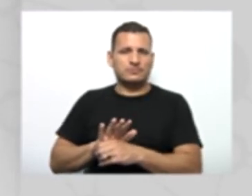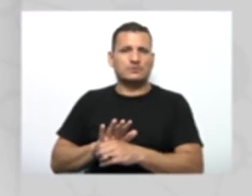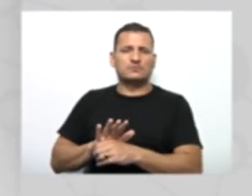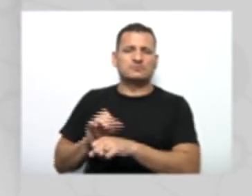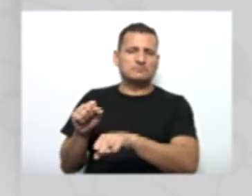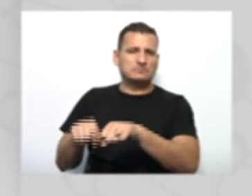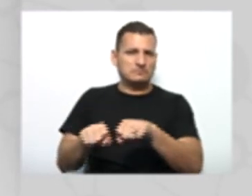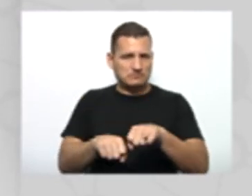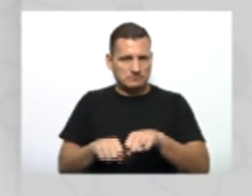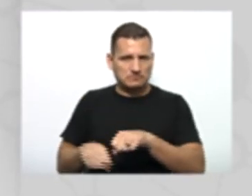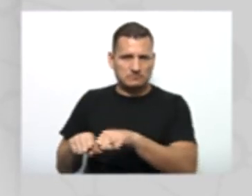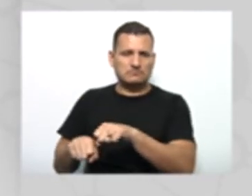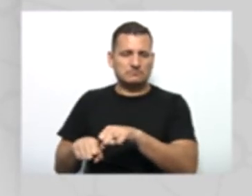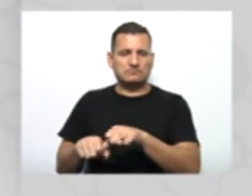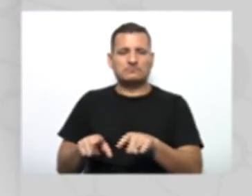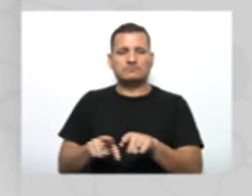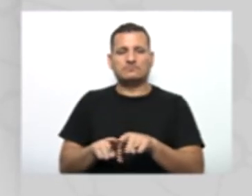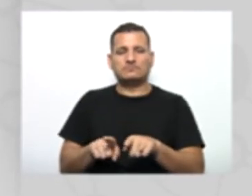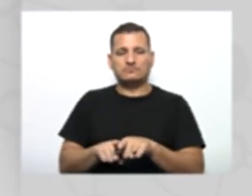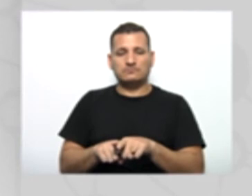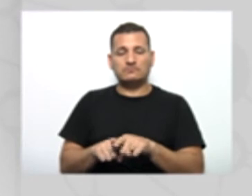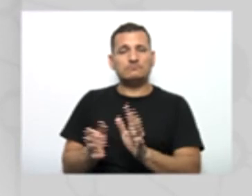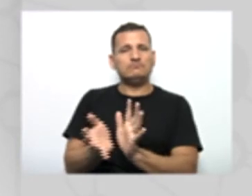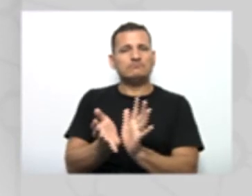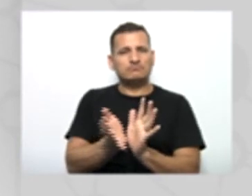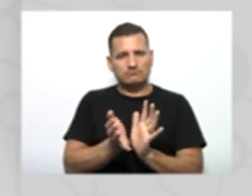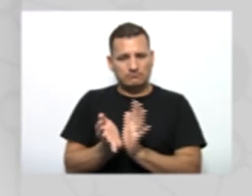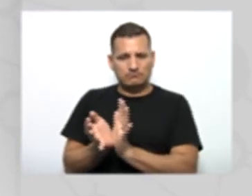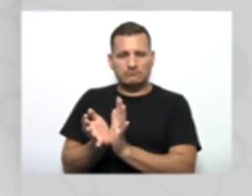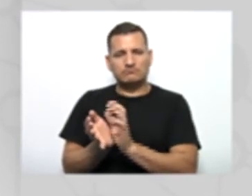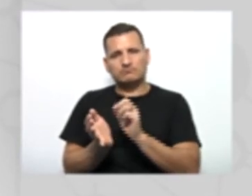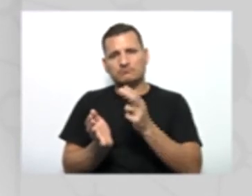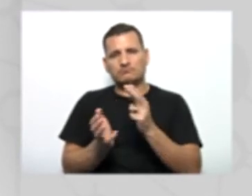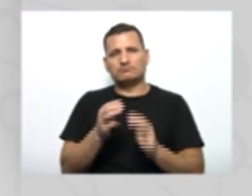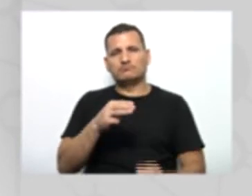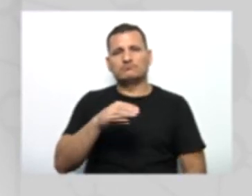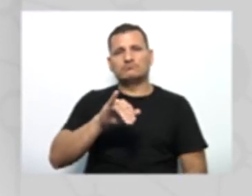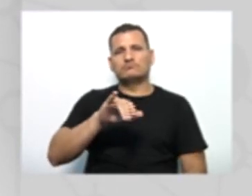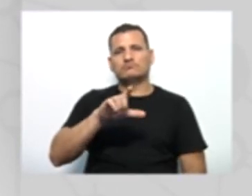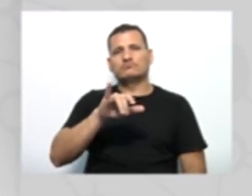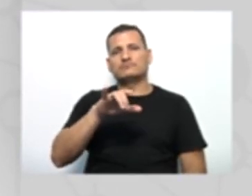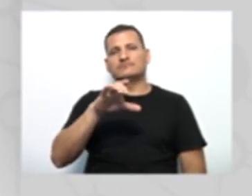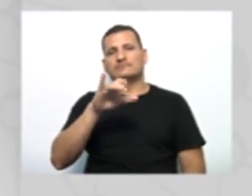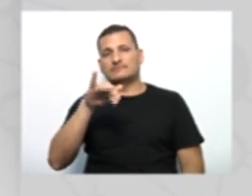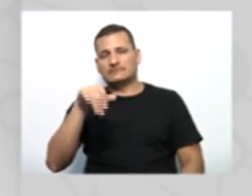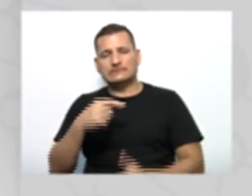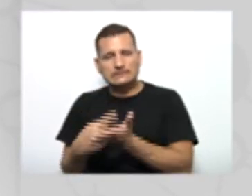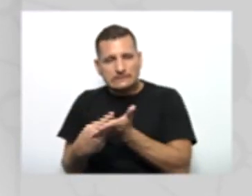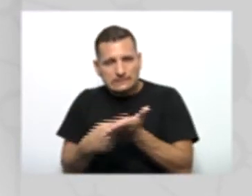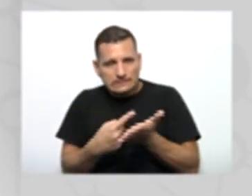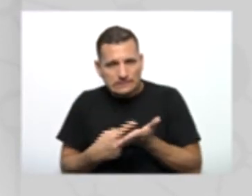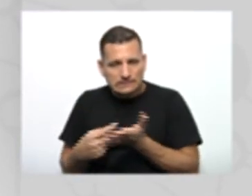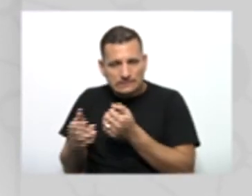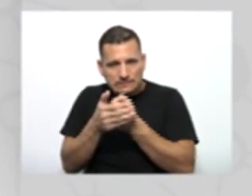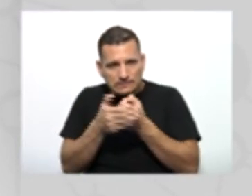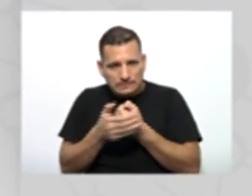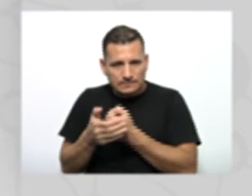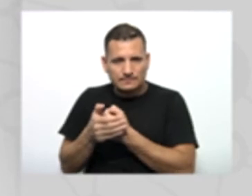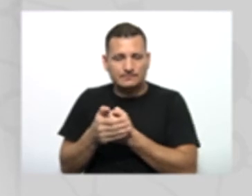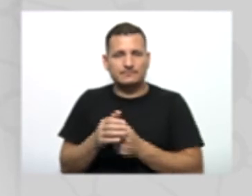participação da sociedade somente em redes sociais, como nós vemos hoje. Eu estou falando da participação da sociedade nesses espaços legitimados